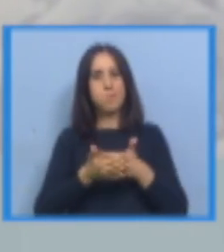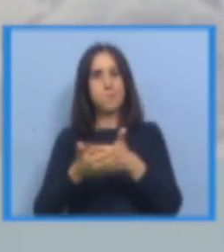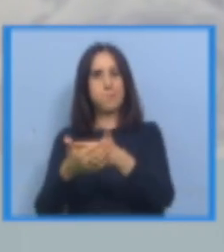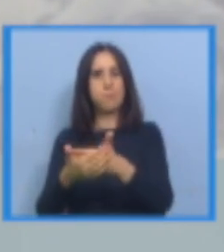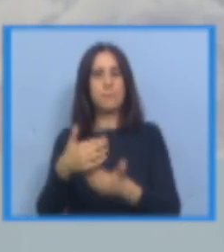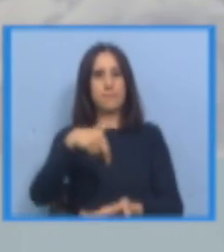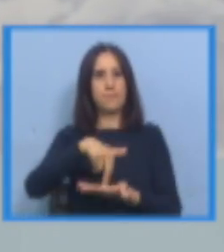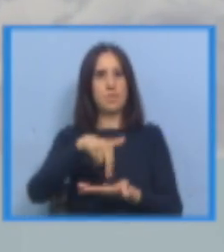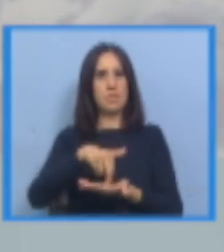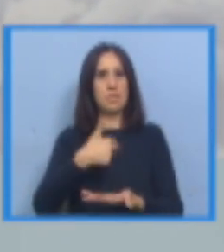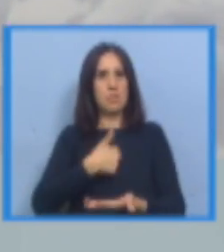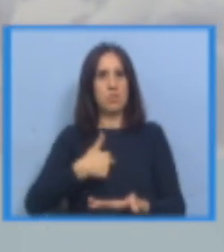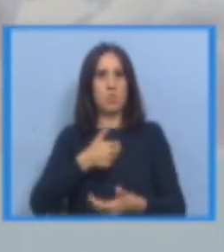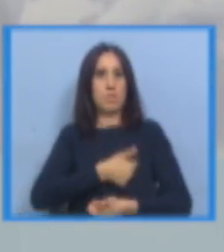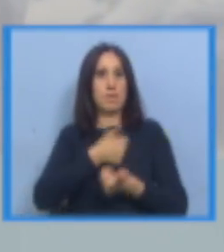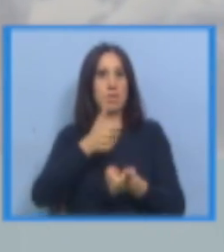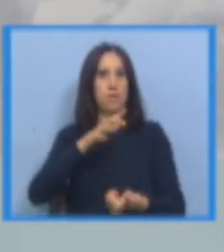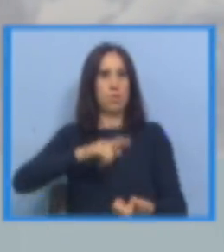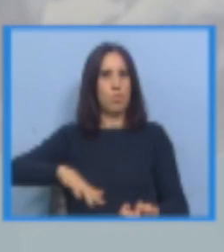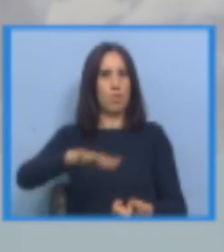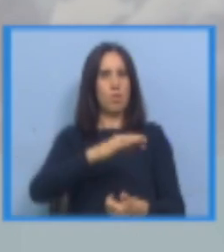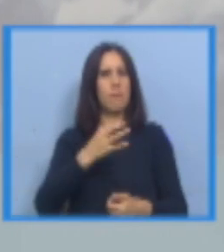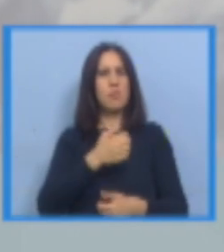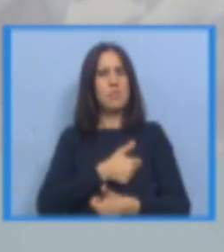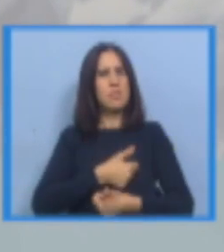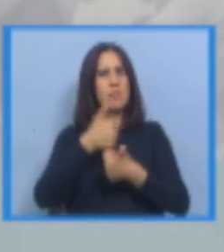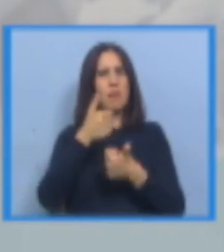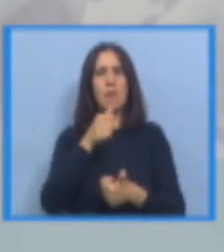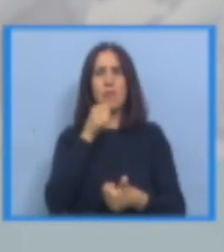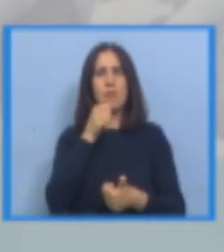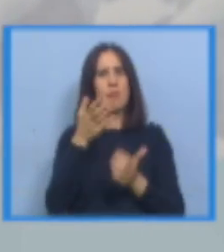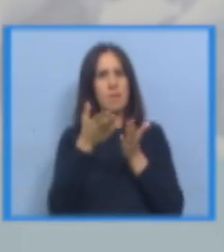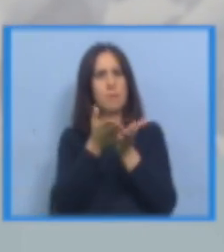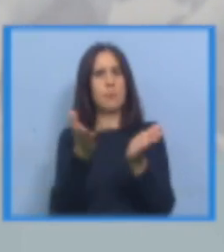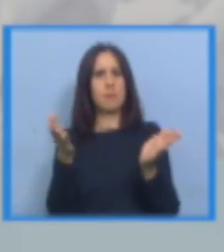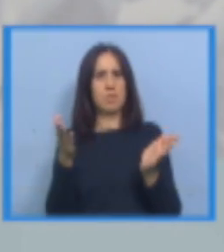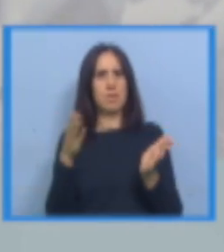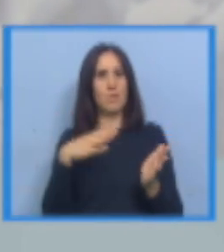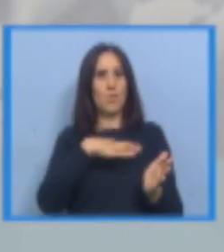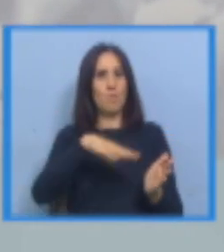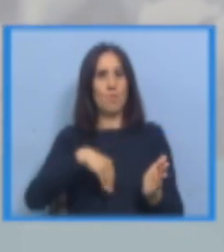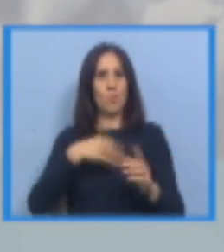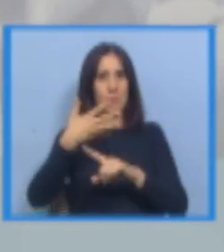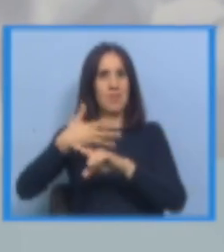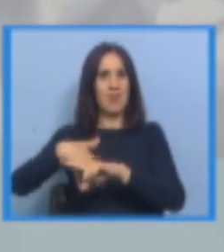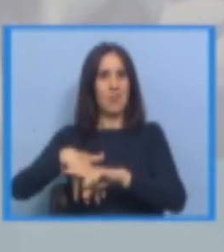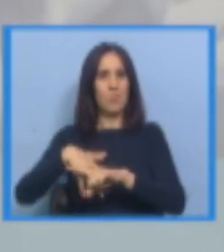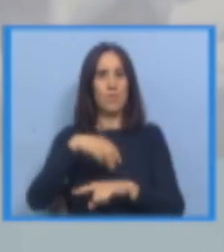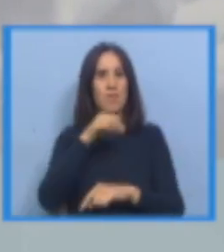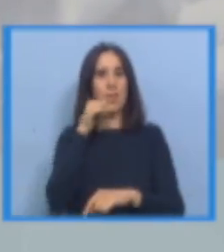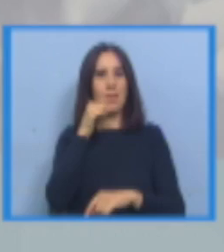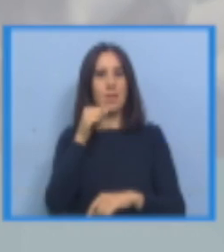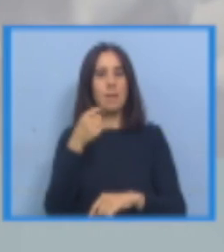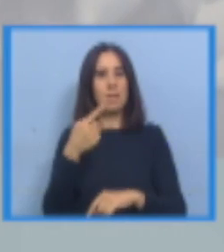presença cristã também na cidade de Lisboa, desde logo uma cidade sempre aberta ao mundo do Mediterrâneo, onde havia